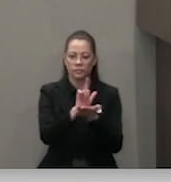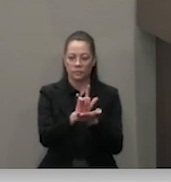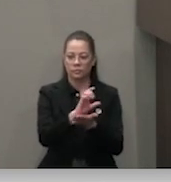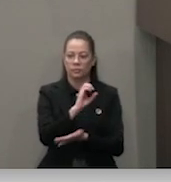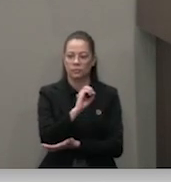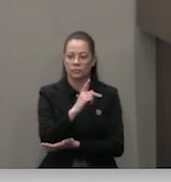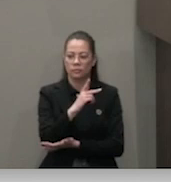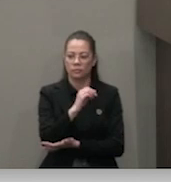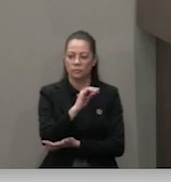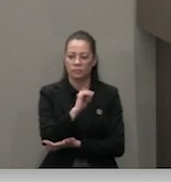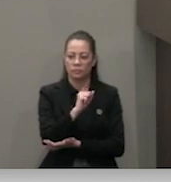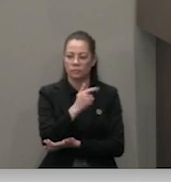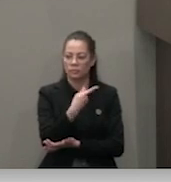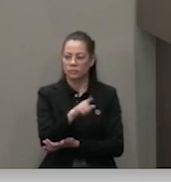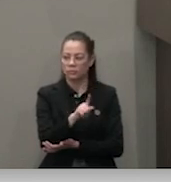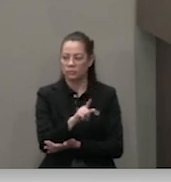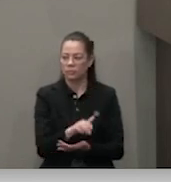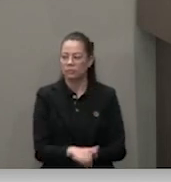da oposição